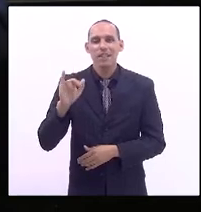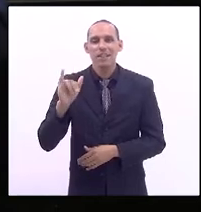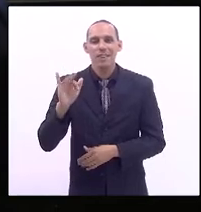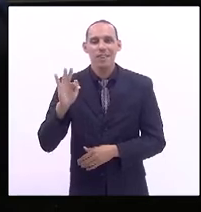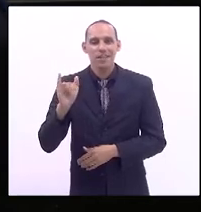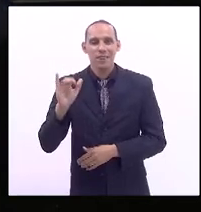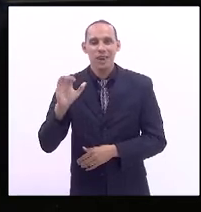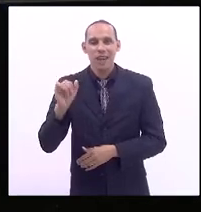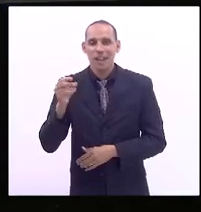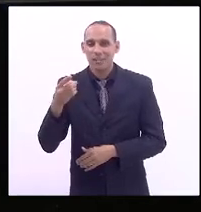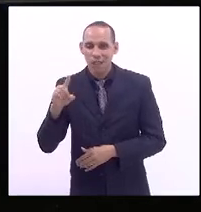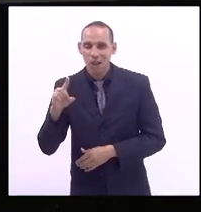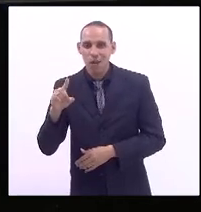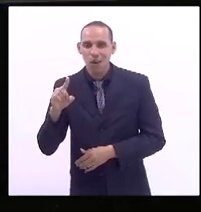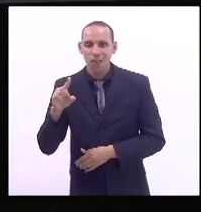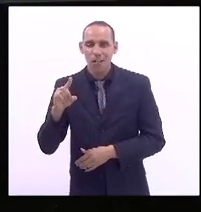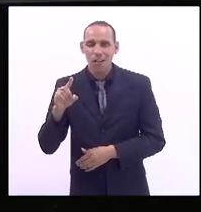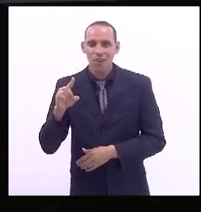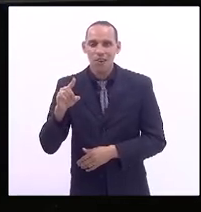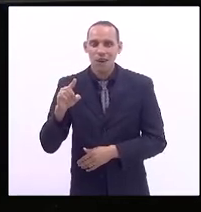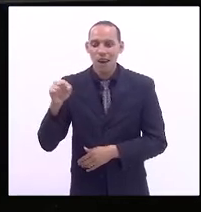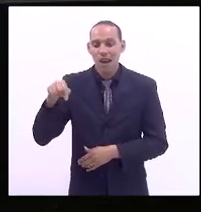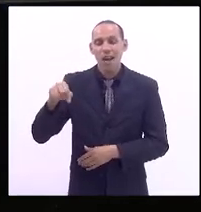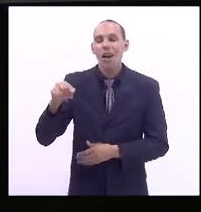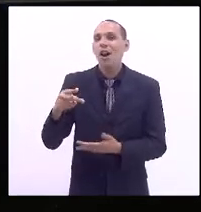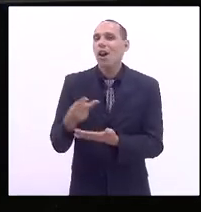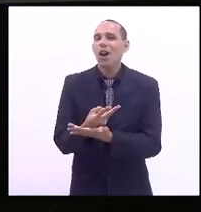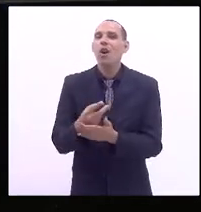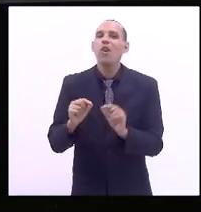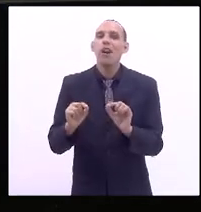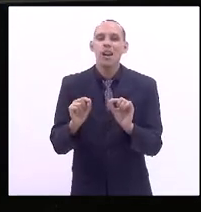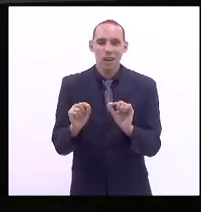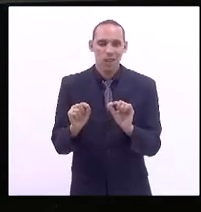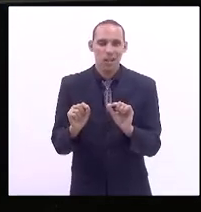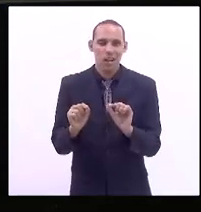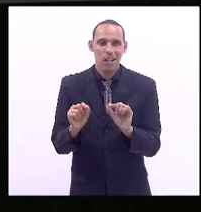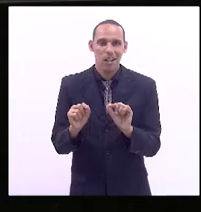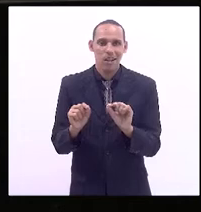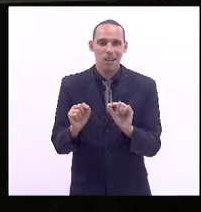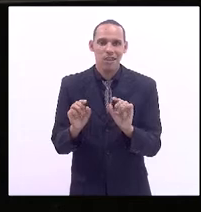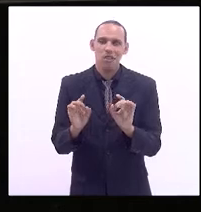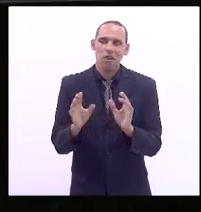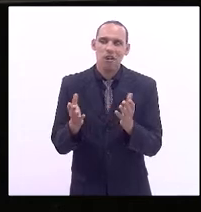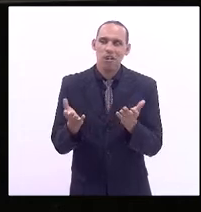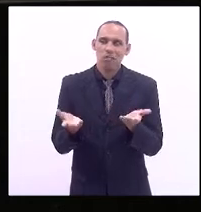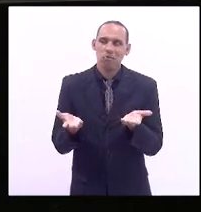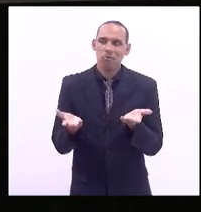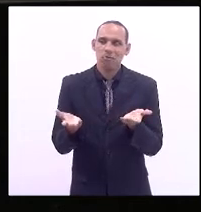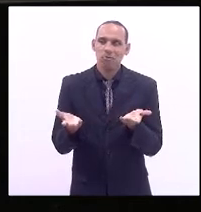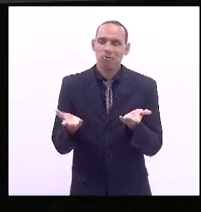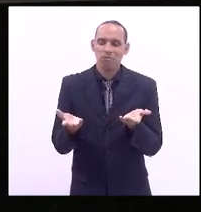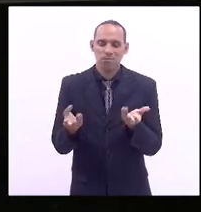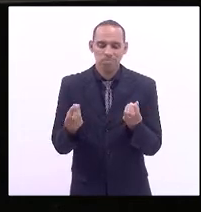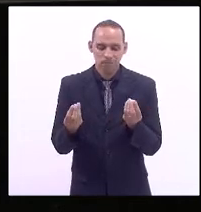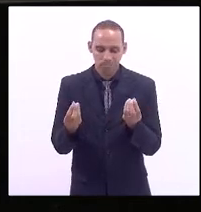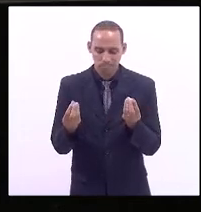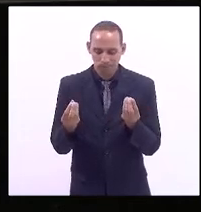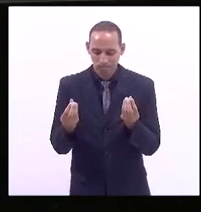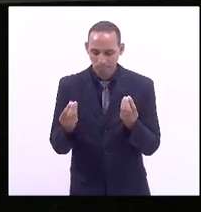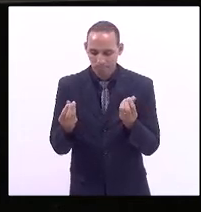Tá se dando aqui a gente tem que ficar são não é apenas aquela